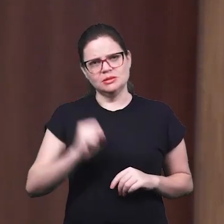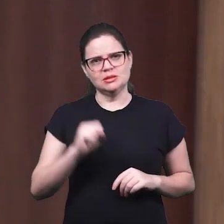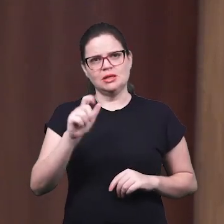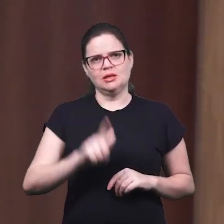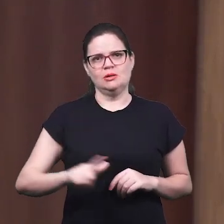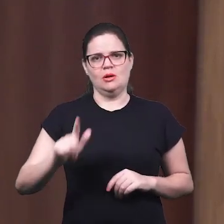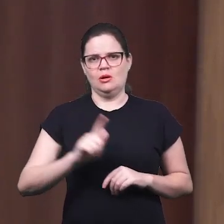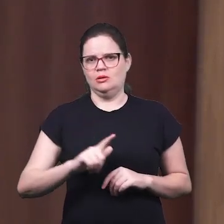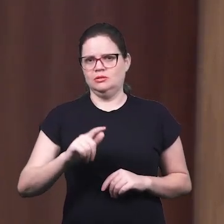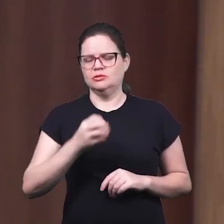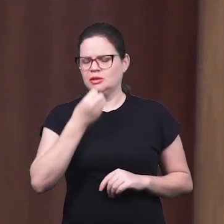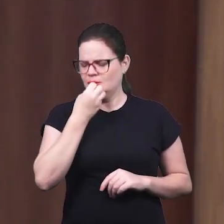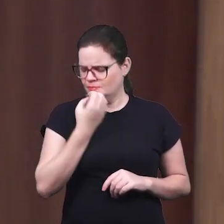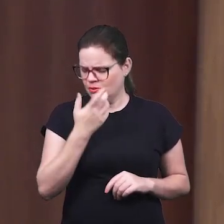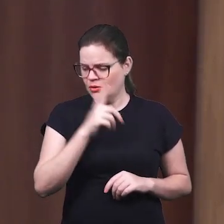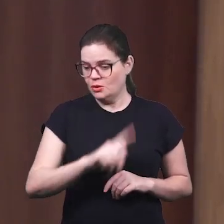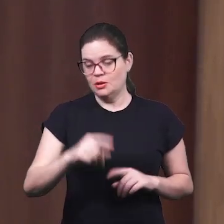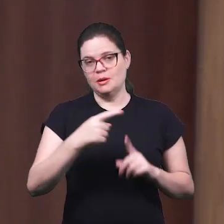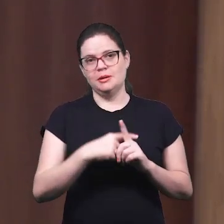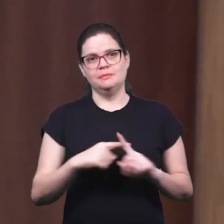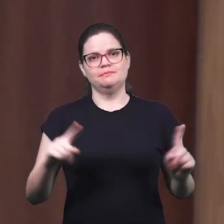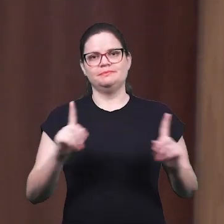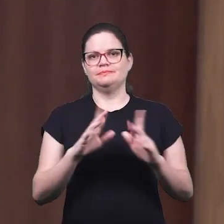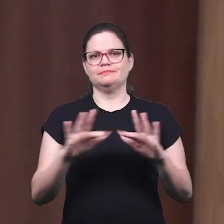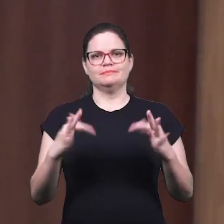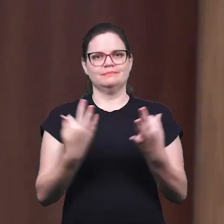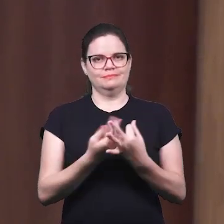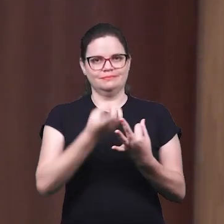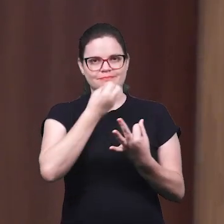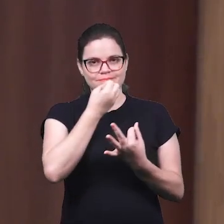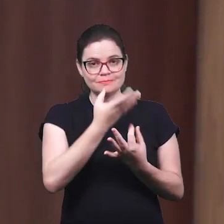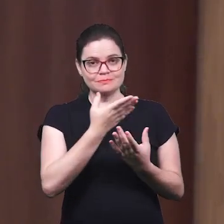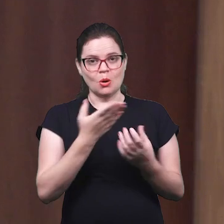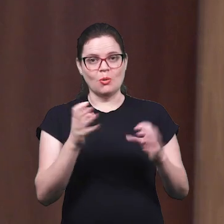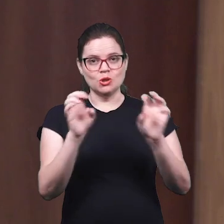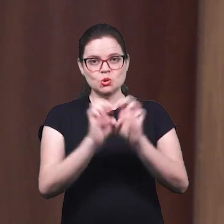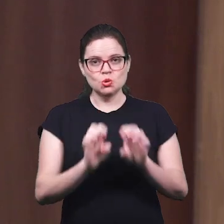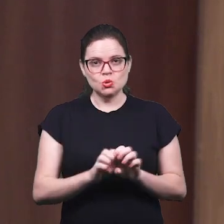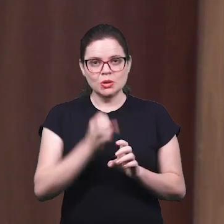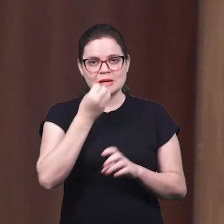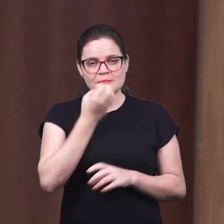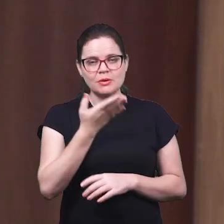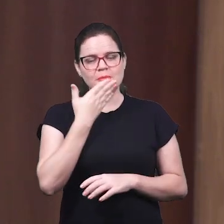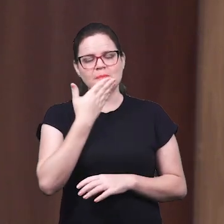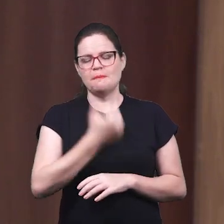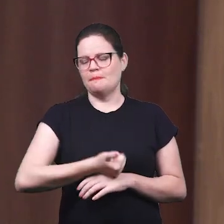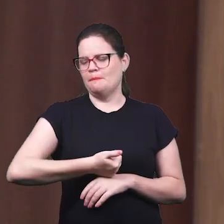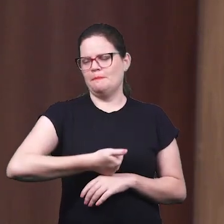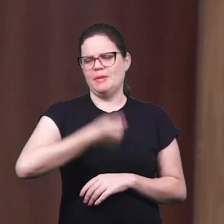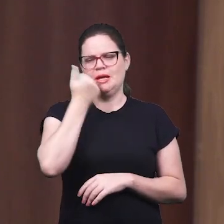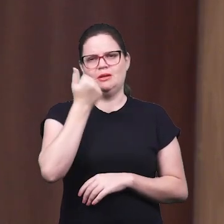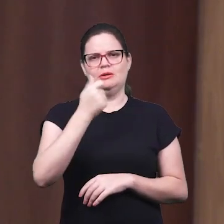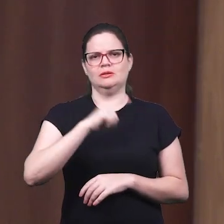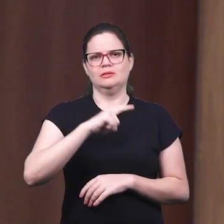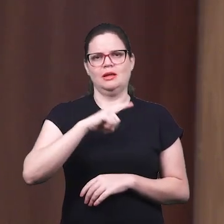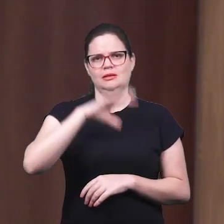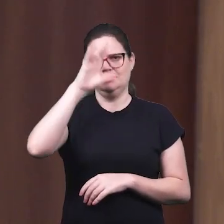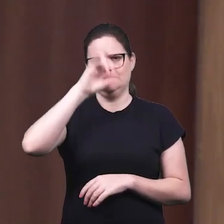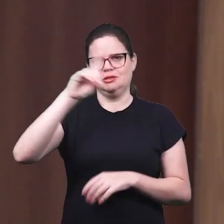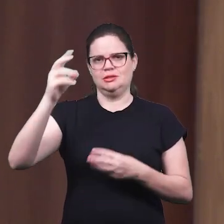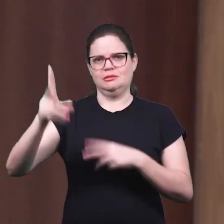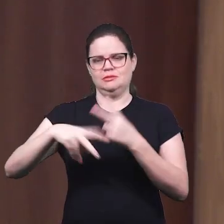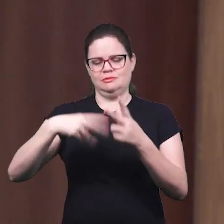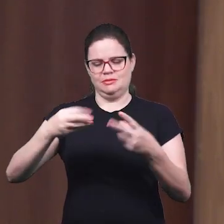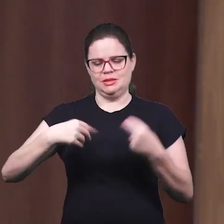bom. Não faz mal a ninguém. Mas a família bem constituída é o melhor prêmio que Deus pode dar para a